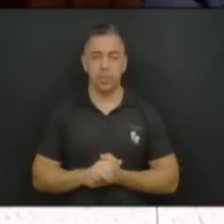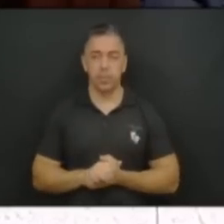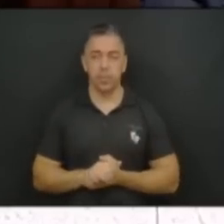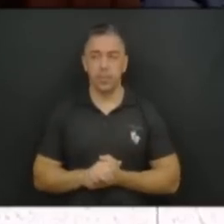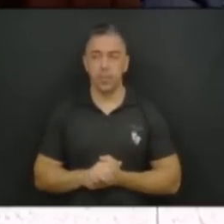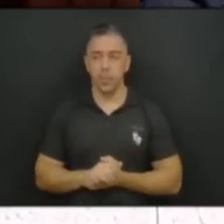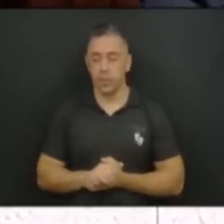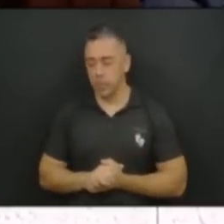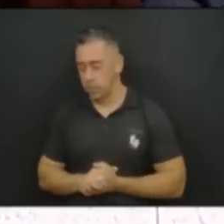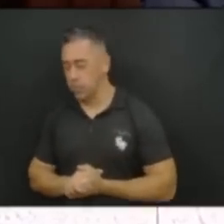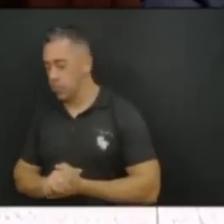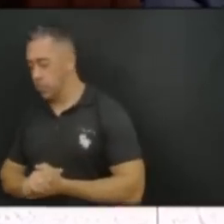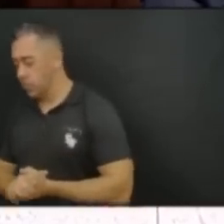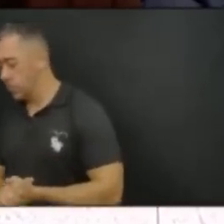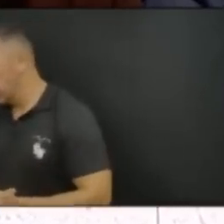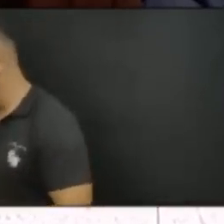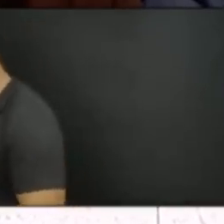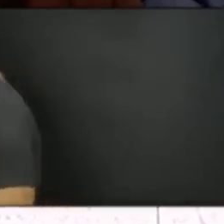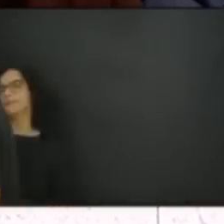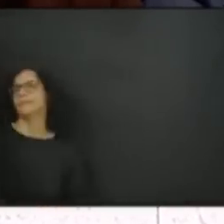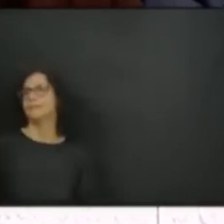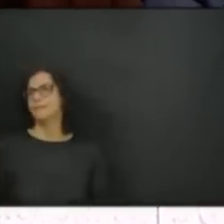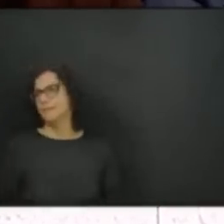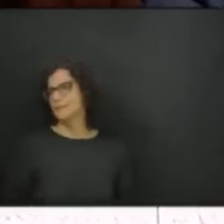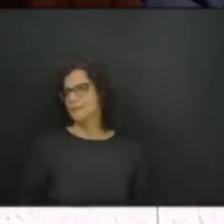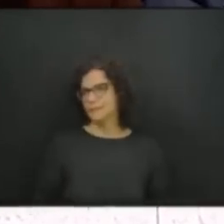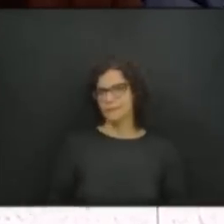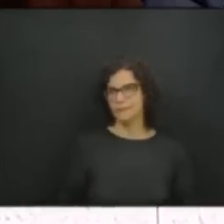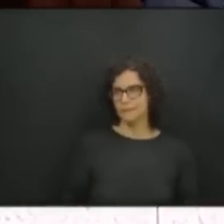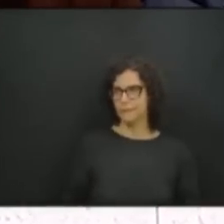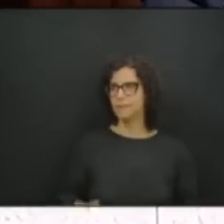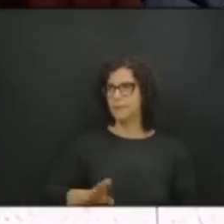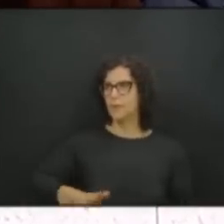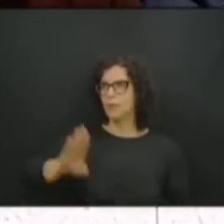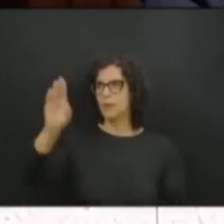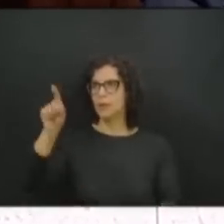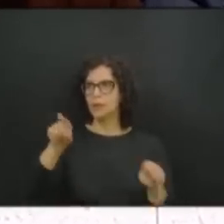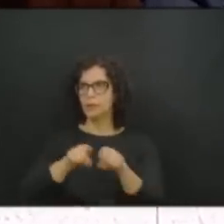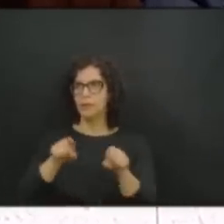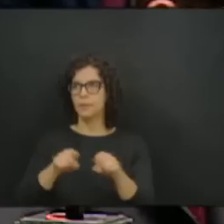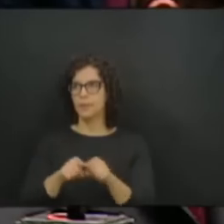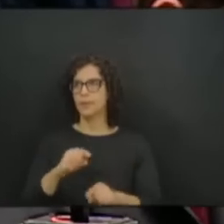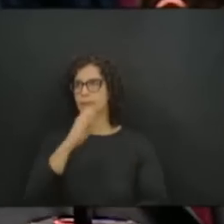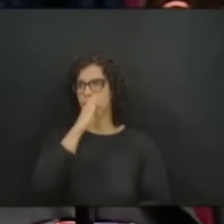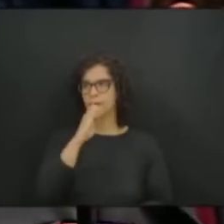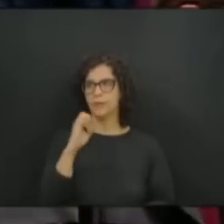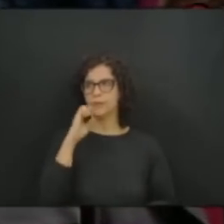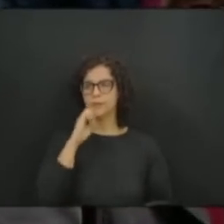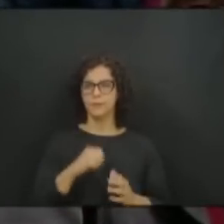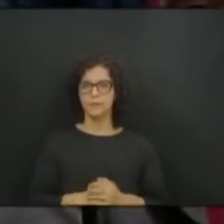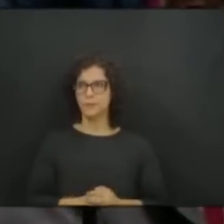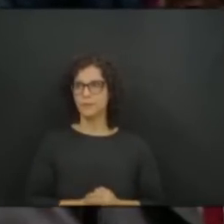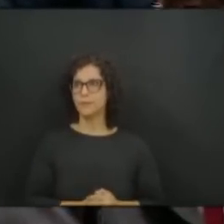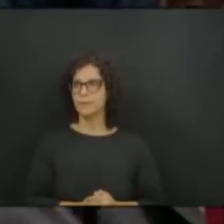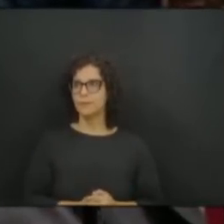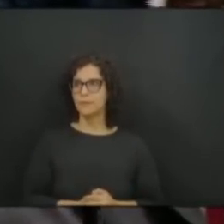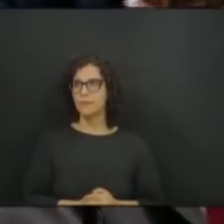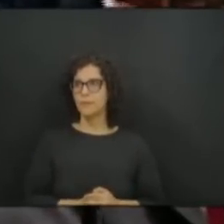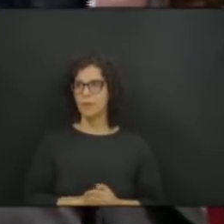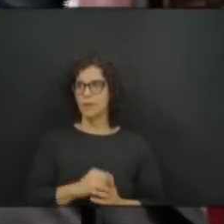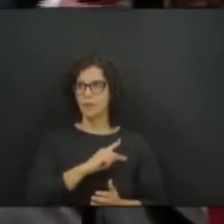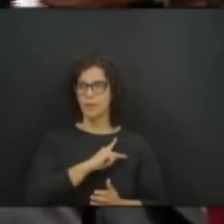Zete para encaminhar e para encaminhar Deputado Evandro seu presente eu